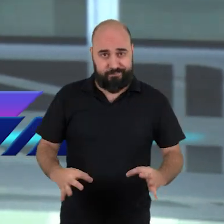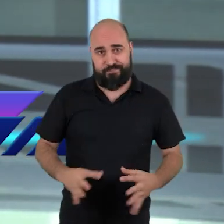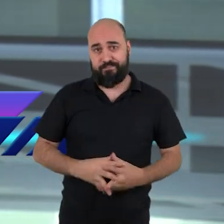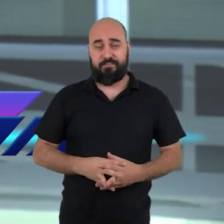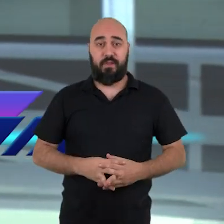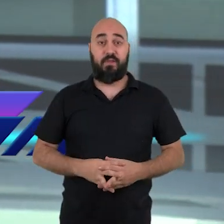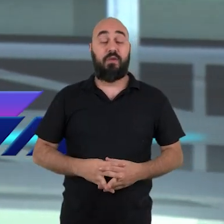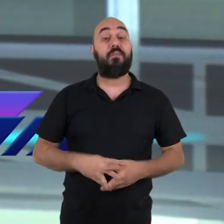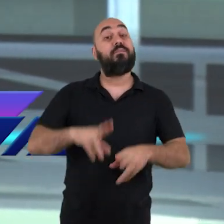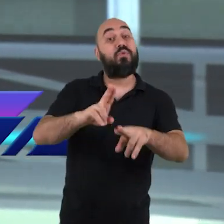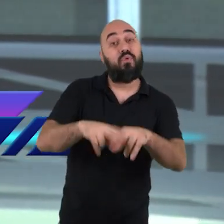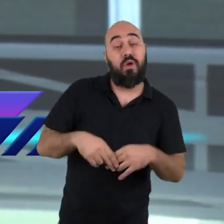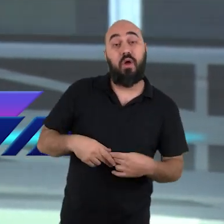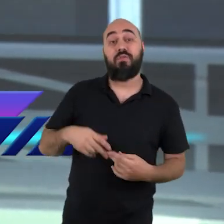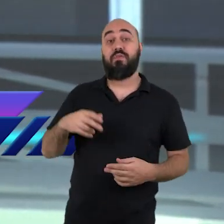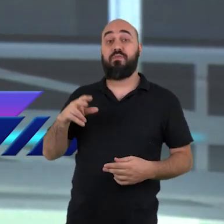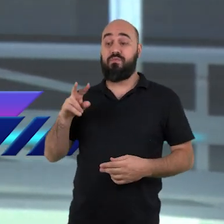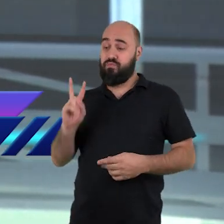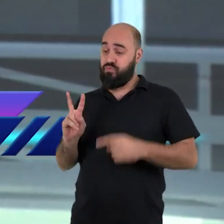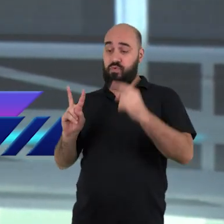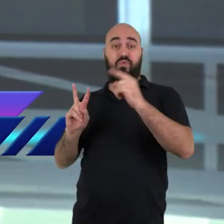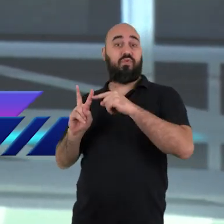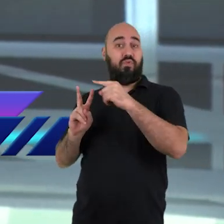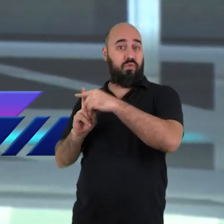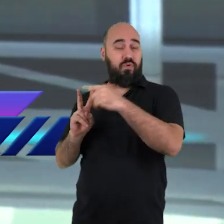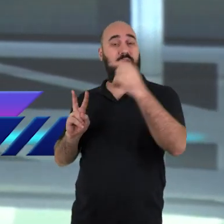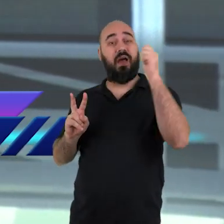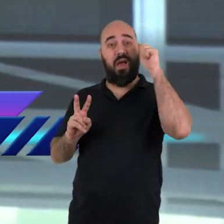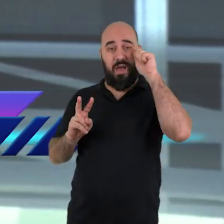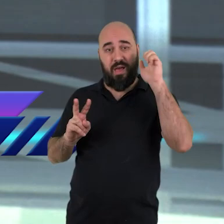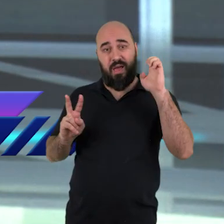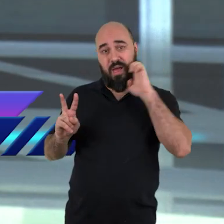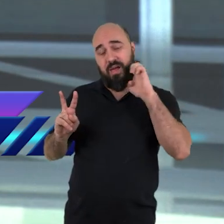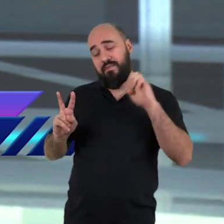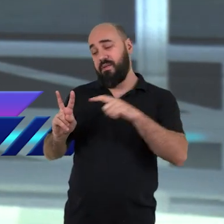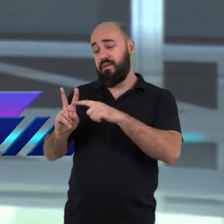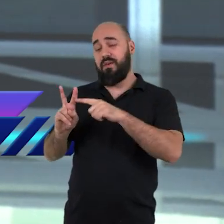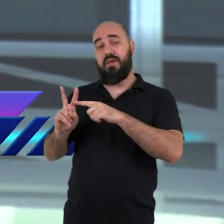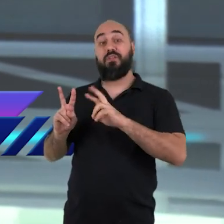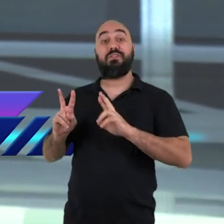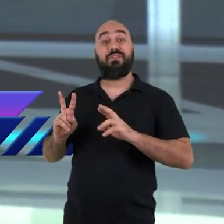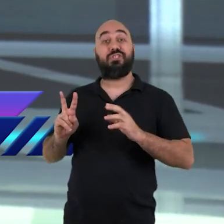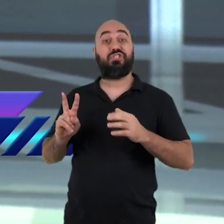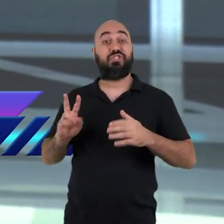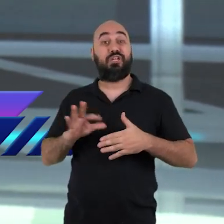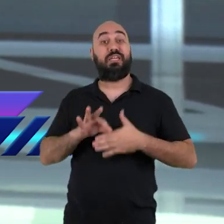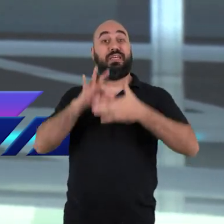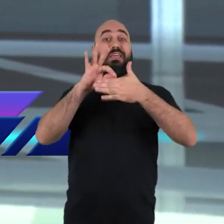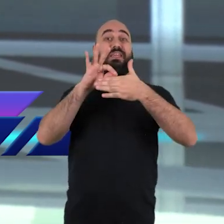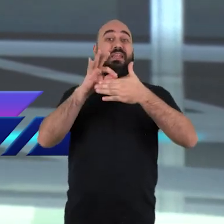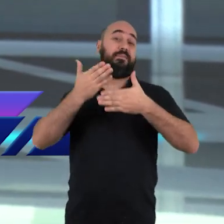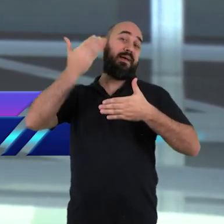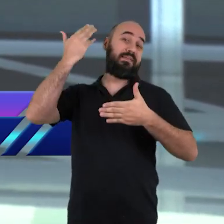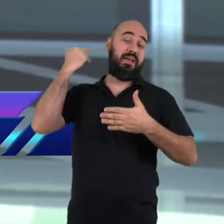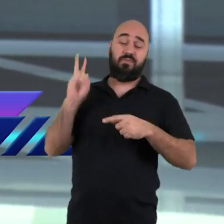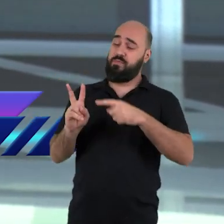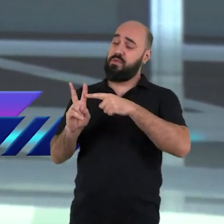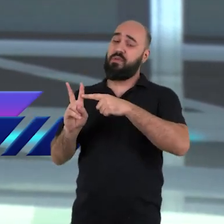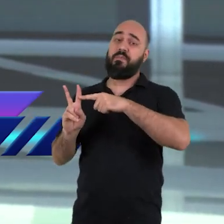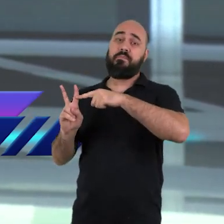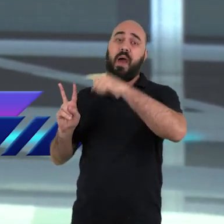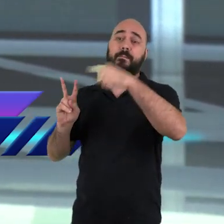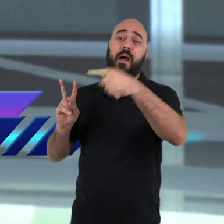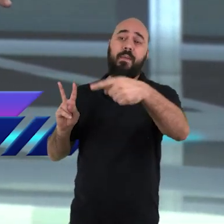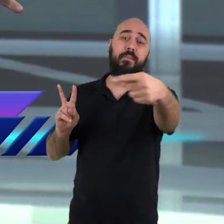Por causa do primeiro casal, que representava toda a humanidade, nós nos tornamos pecadores. Eu